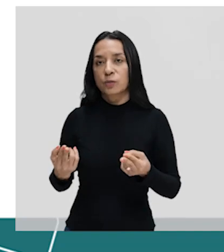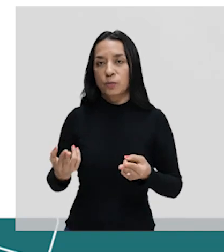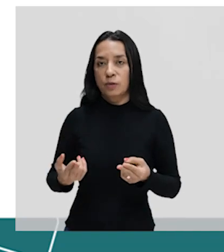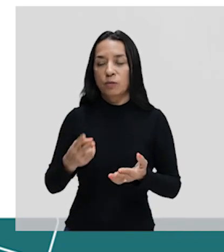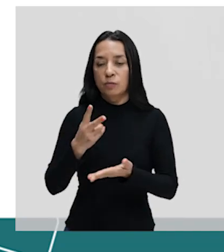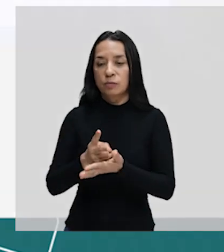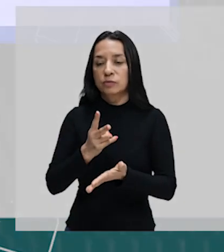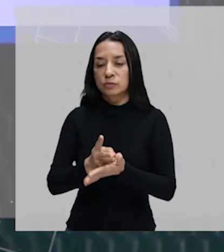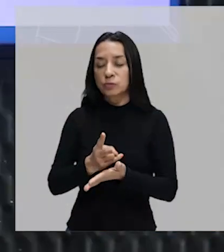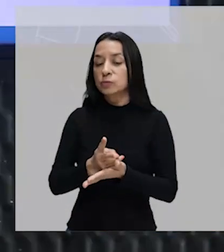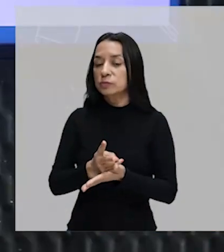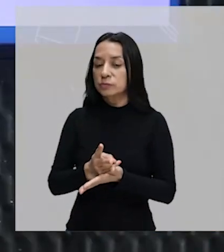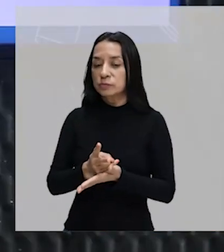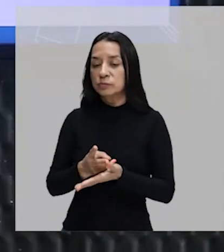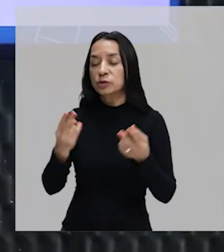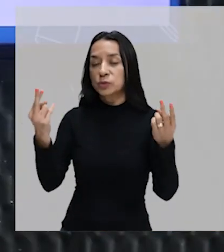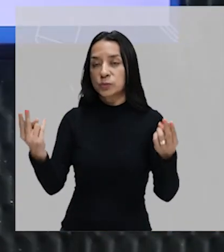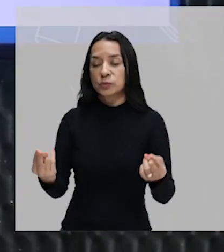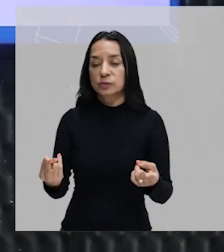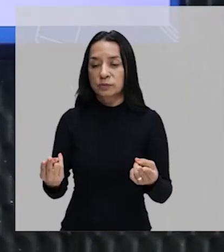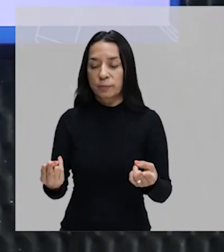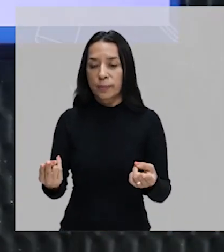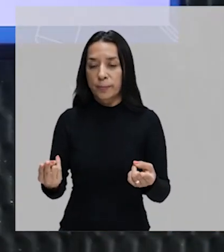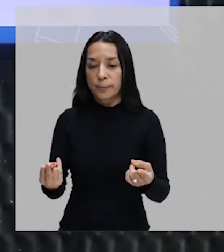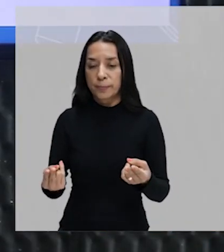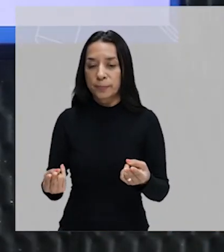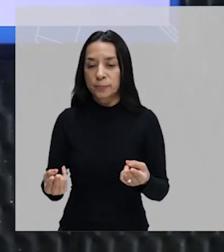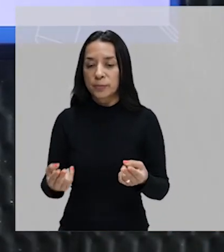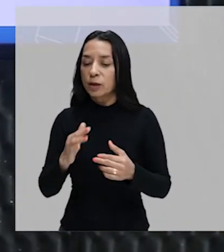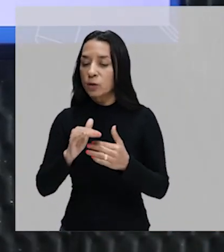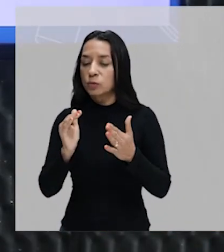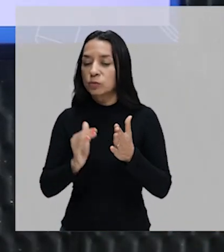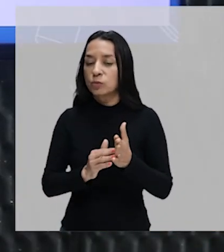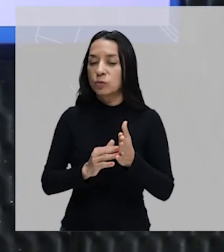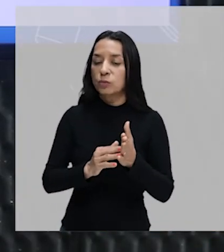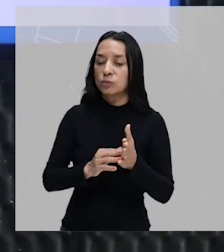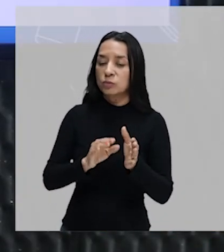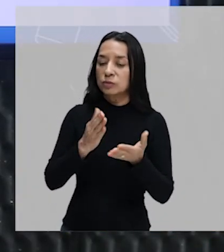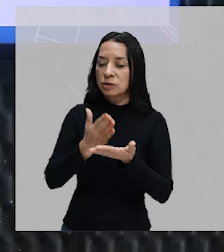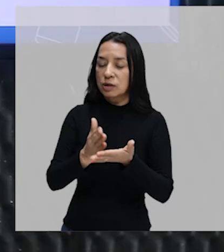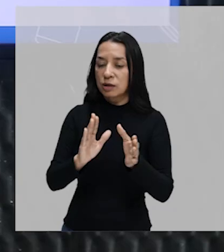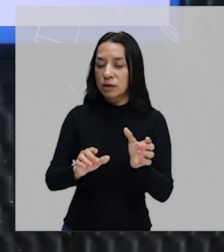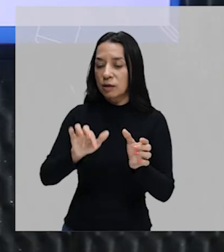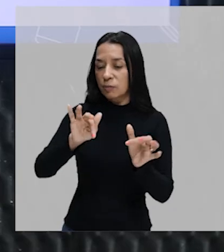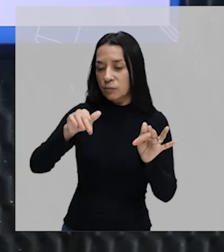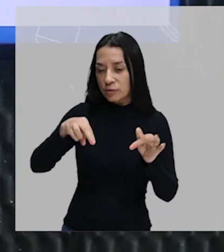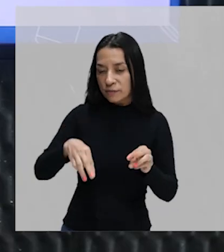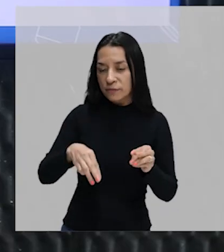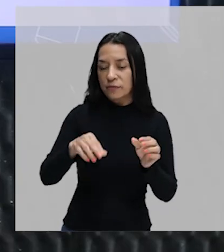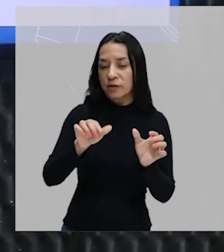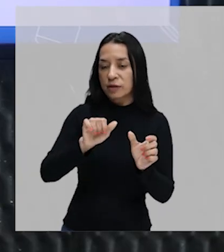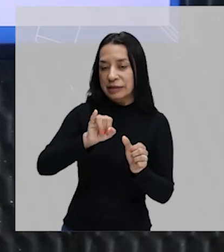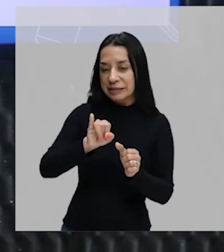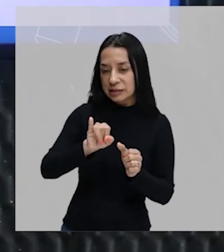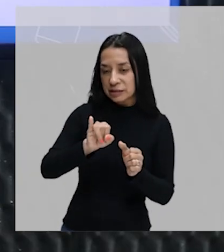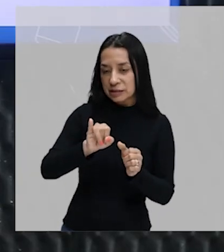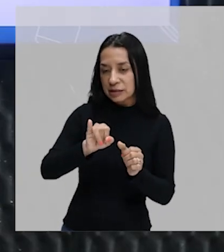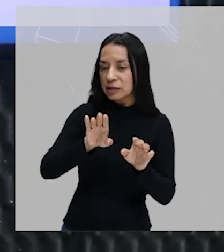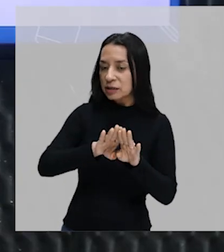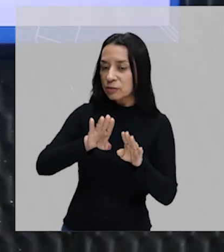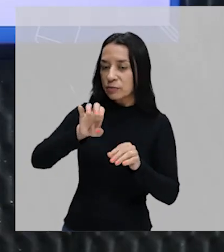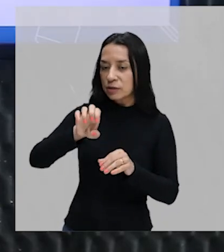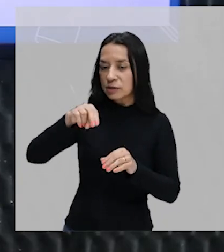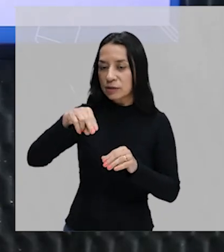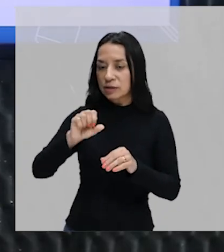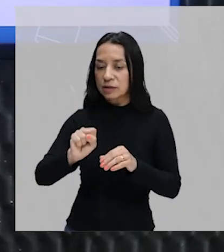eles permanecem iguais, tá? Todos terminados em I e ense. Não tem alteração